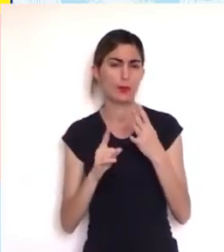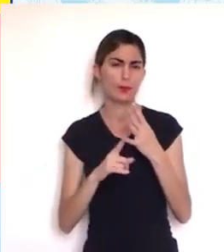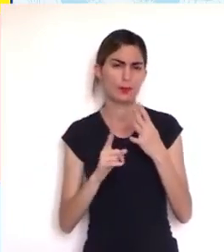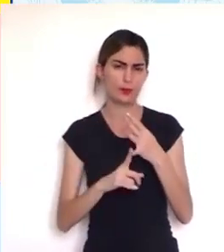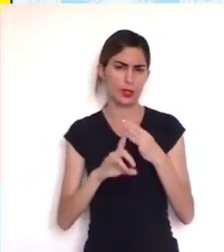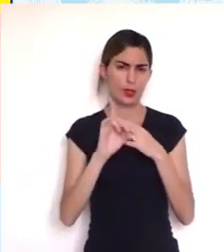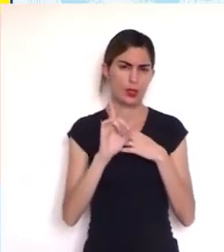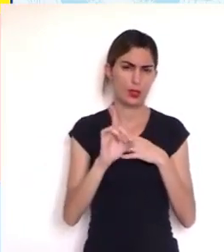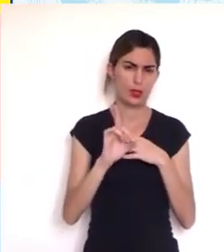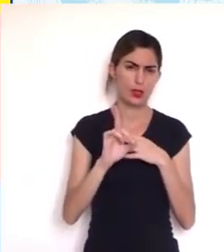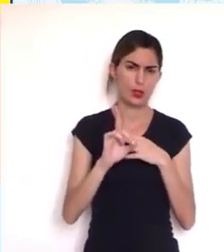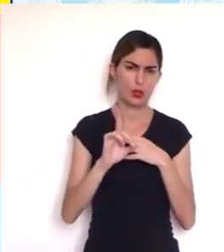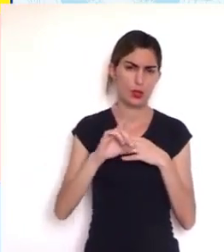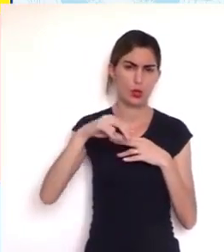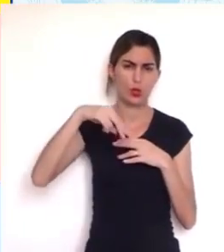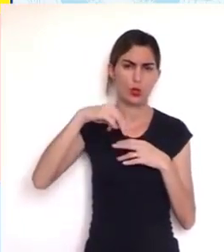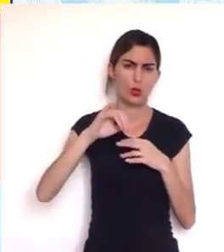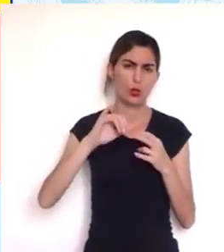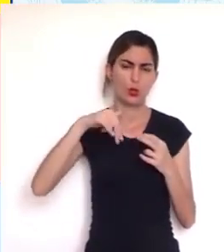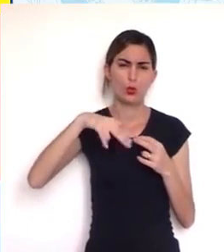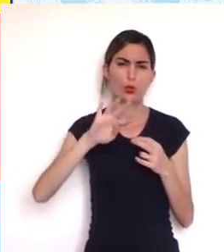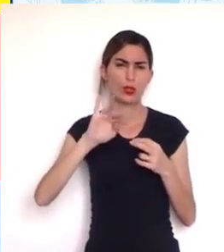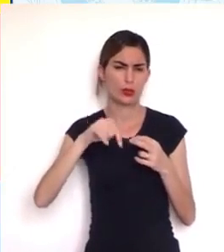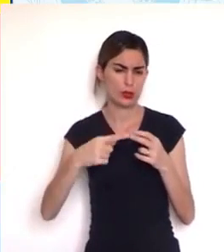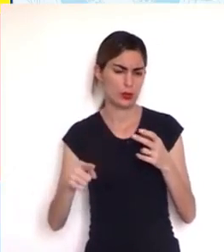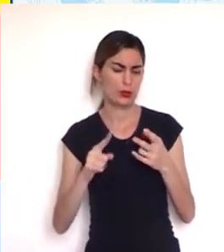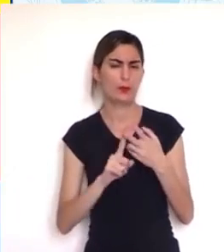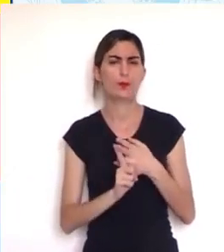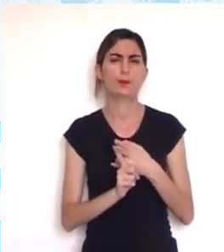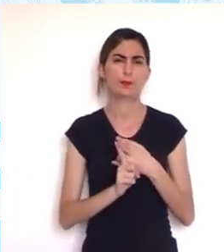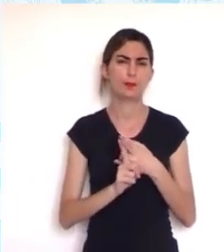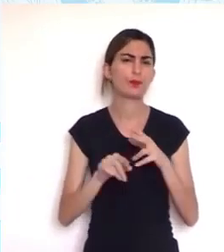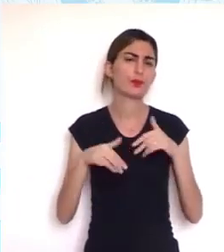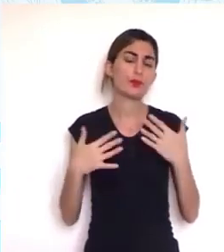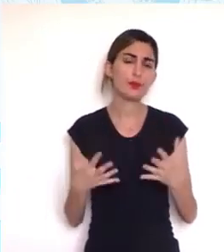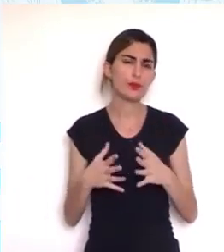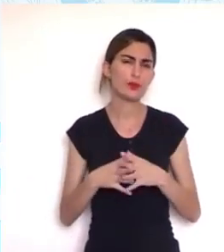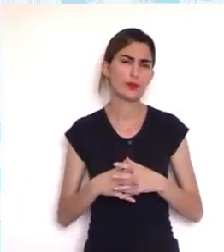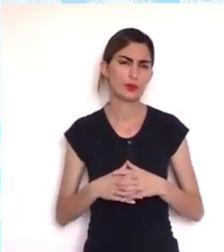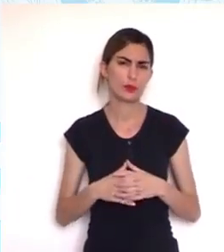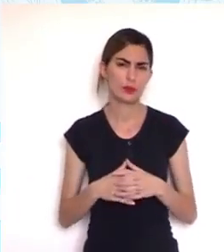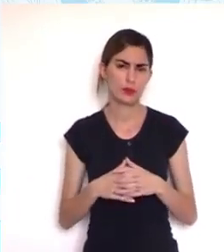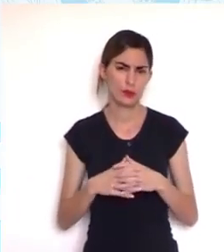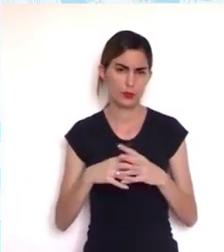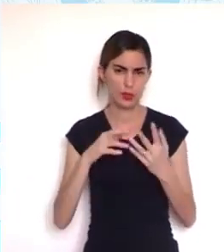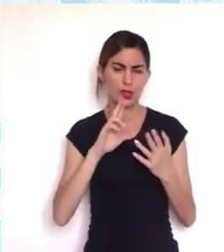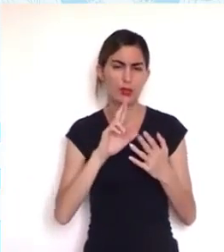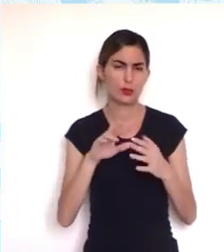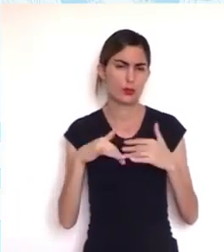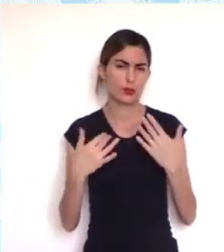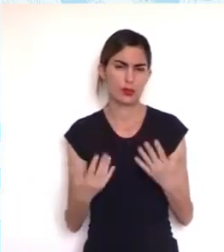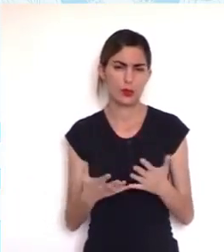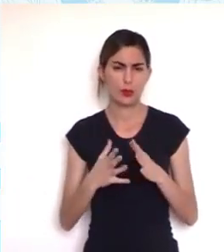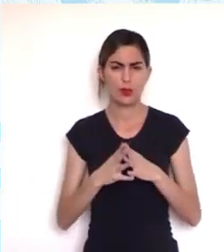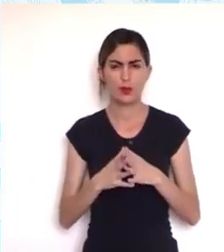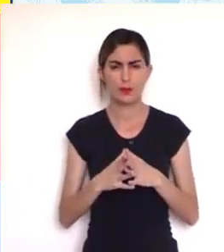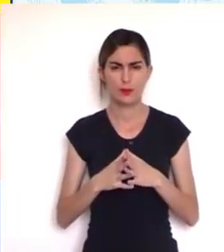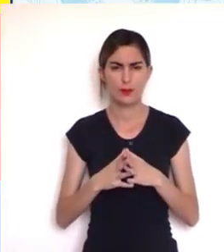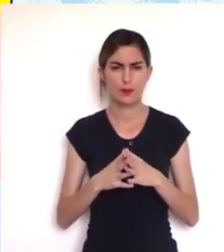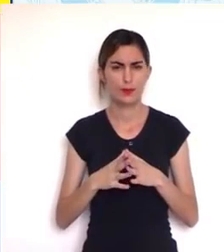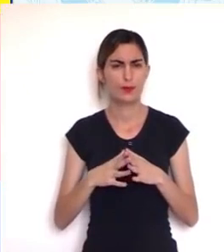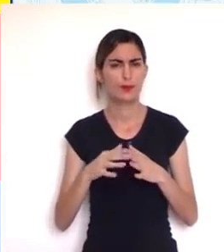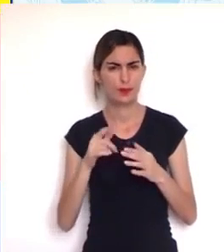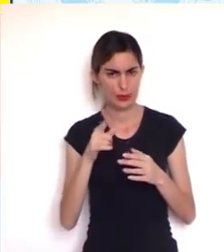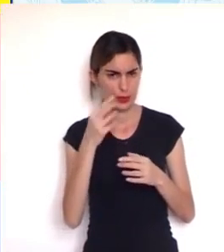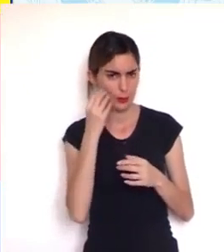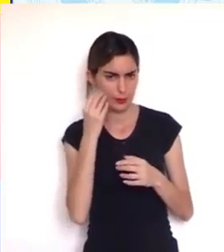e na letra D, nutação. E aí, qual será a resposta correta?